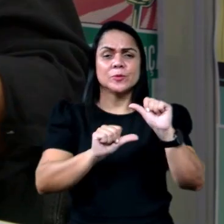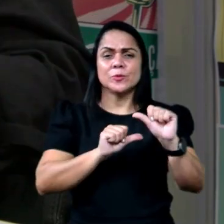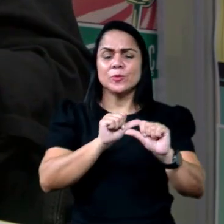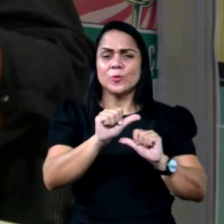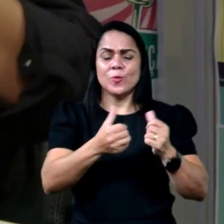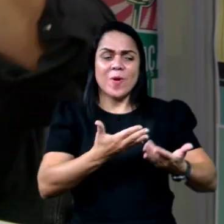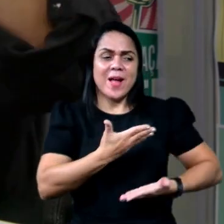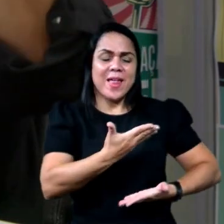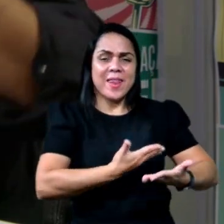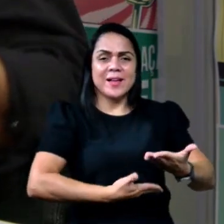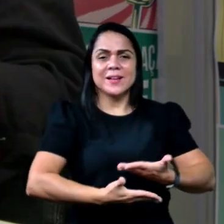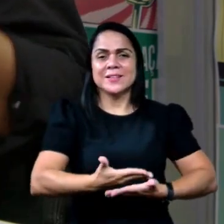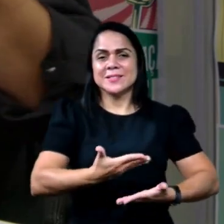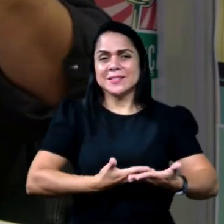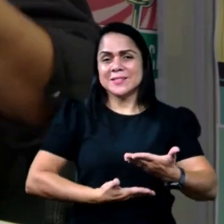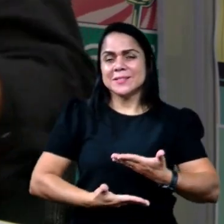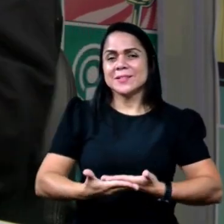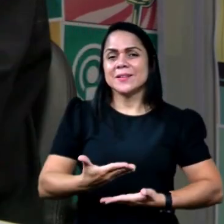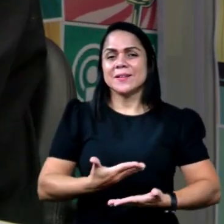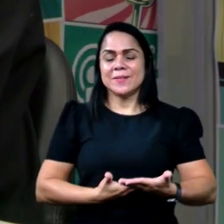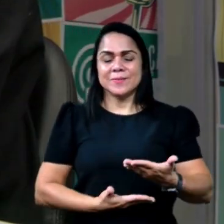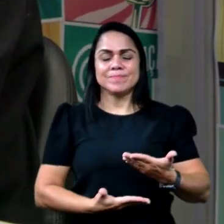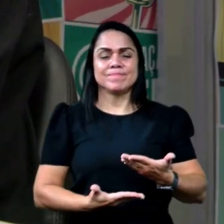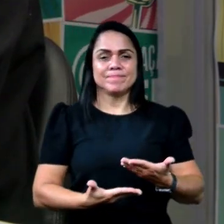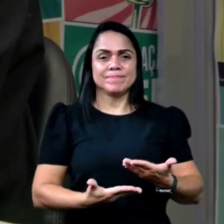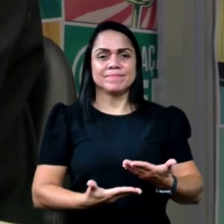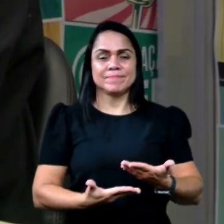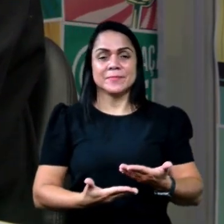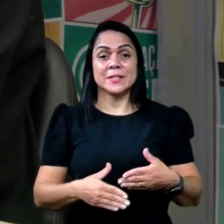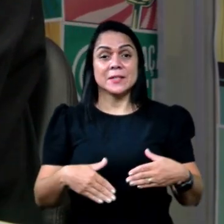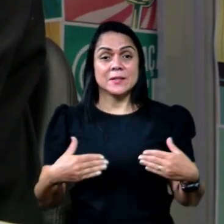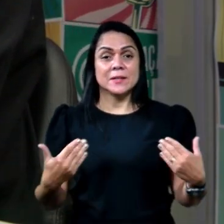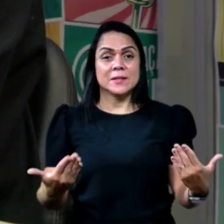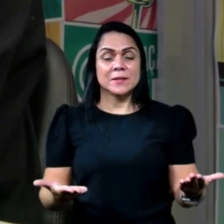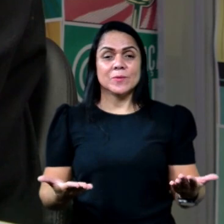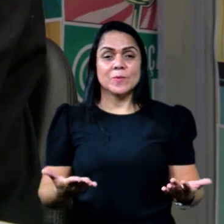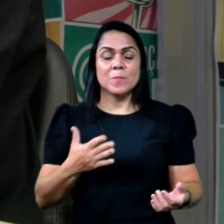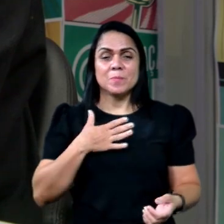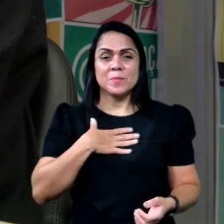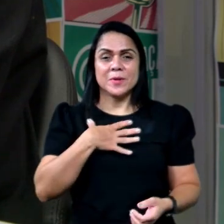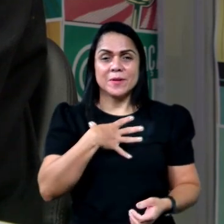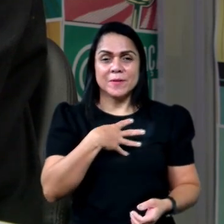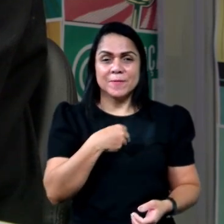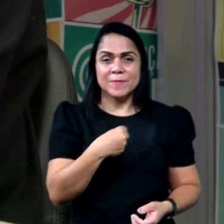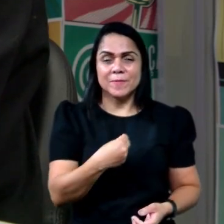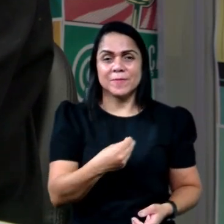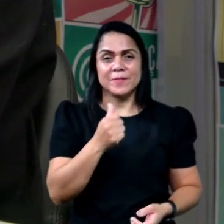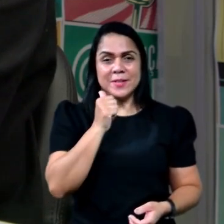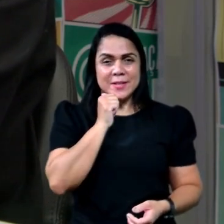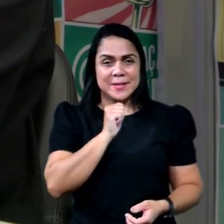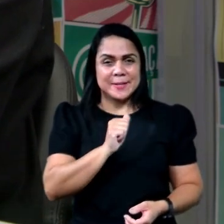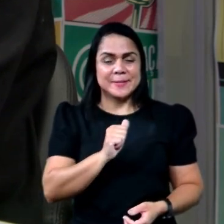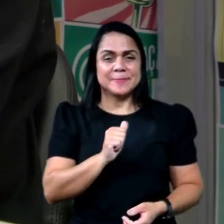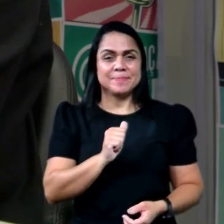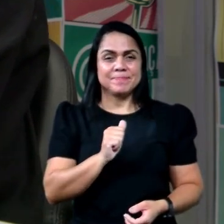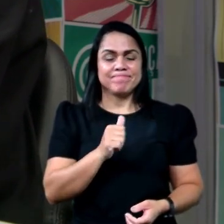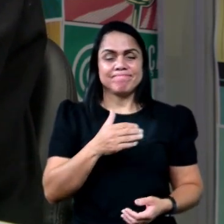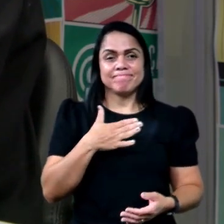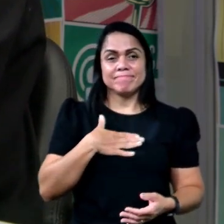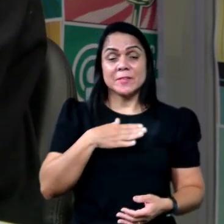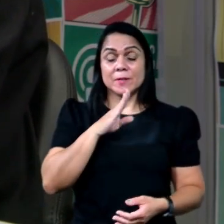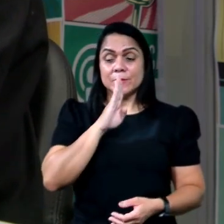de casa, as pessoas estão se adaptando ao que é aquilo. E eu achei que meus filhos, a minha filha especialmente, estava